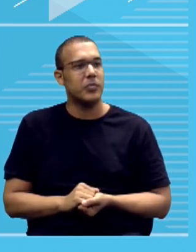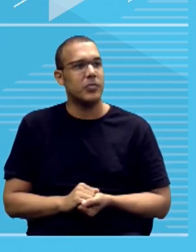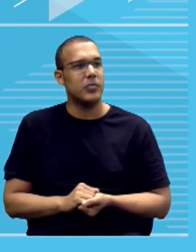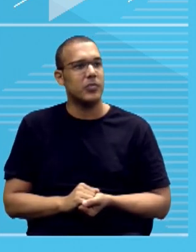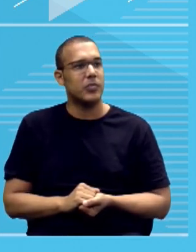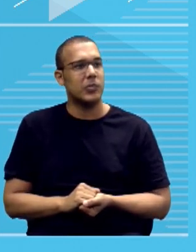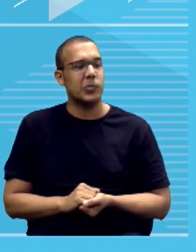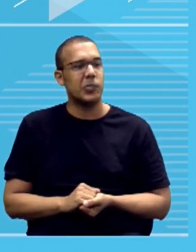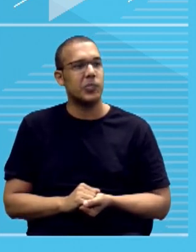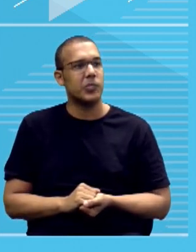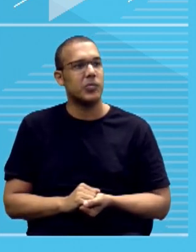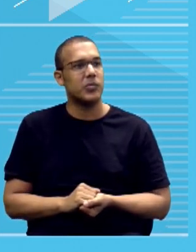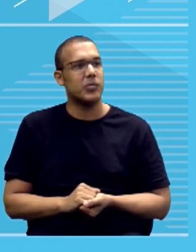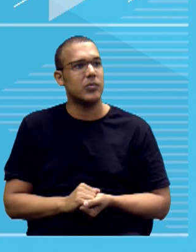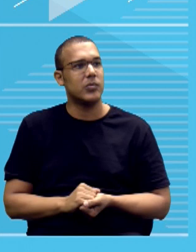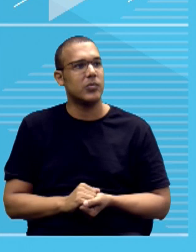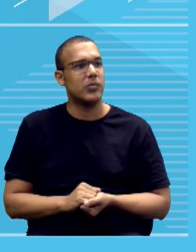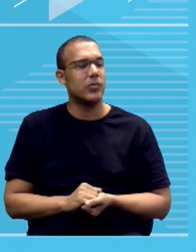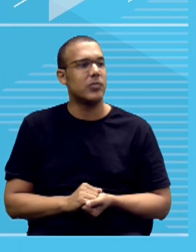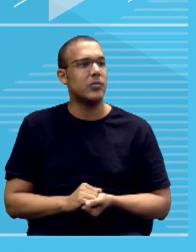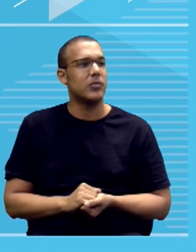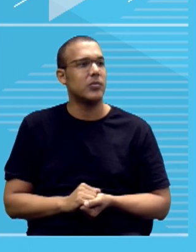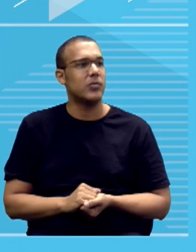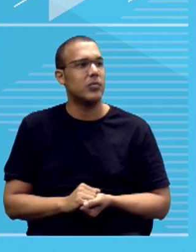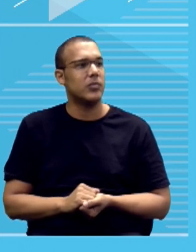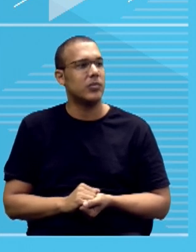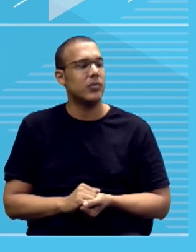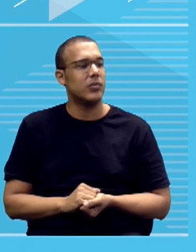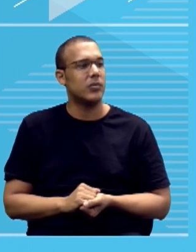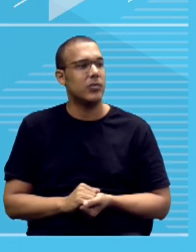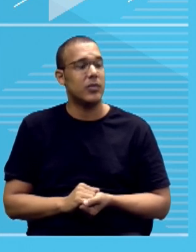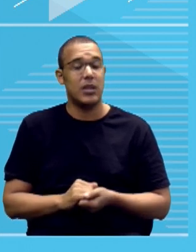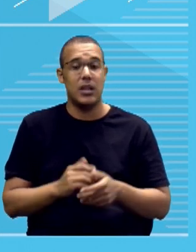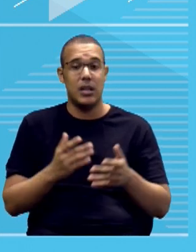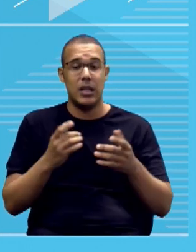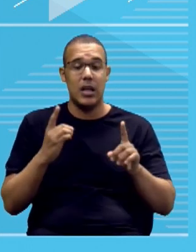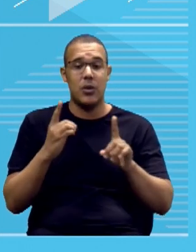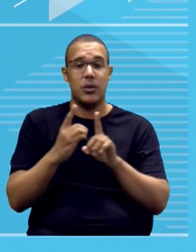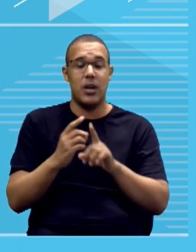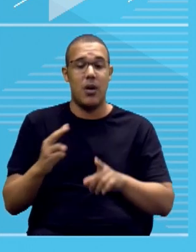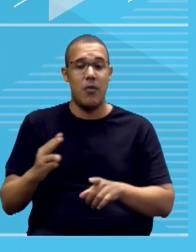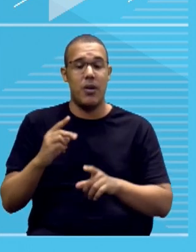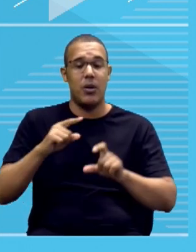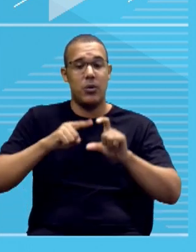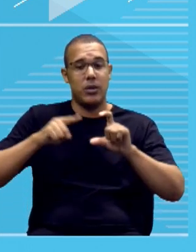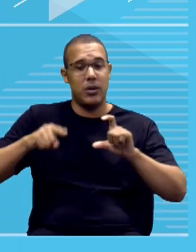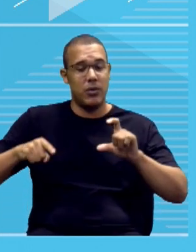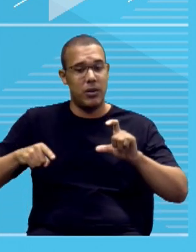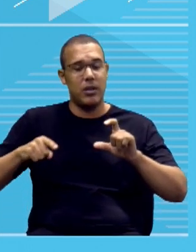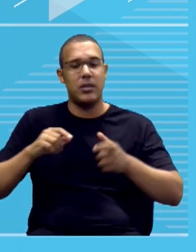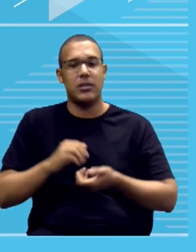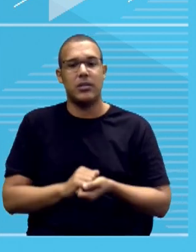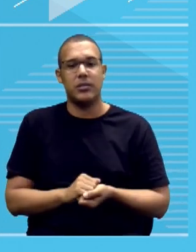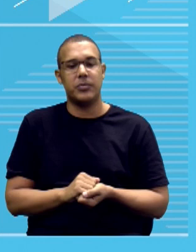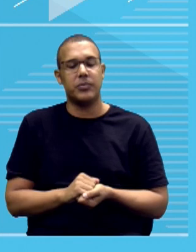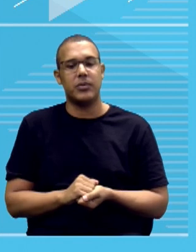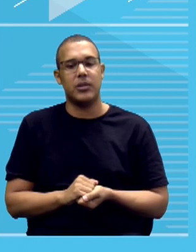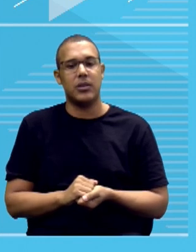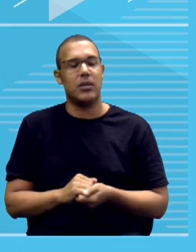interna 0,5, resistência externa 2, e ele quer saber o valor da corrente. Então, a minha corrente